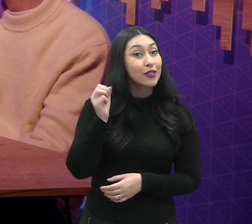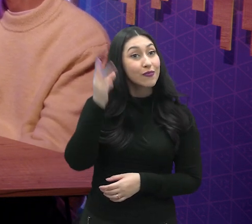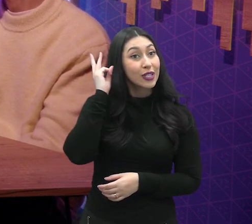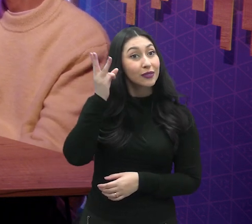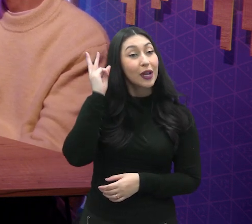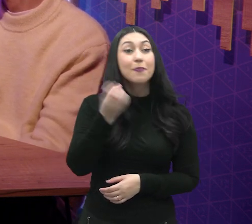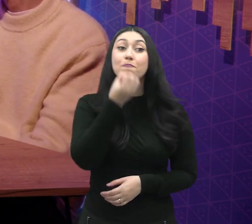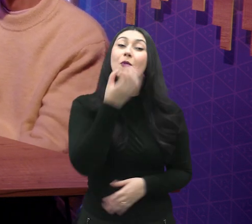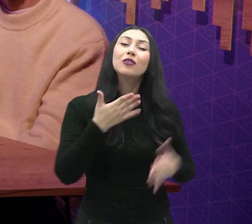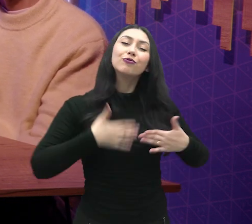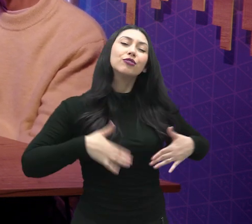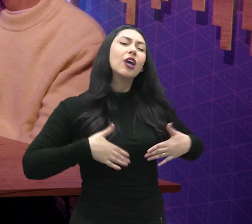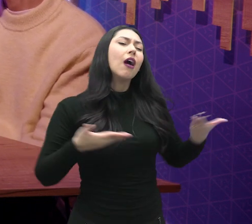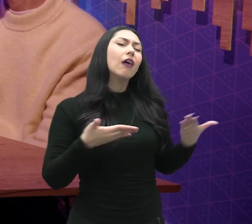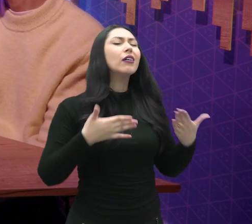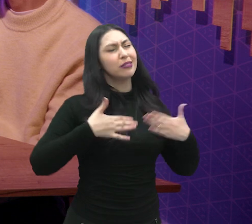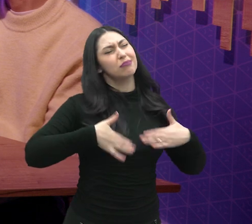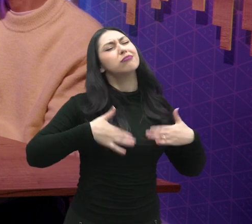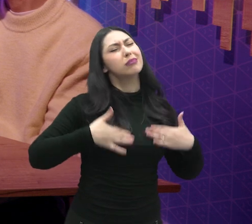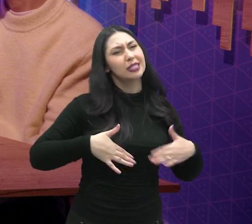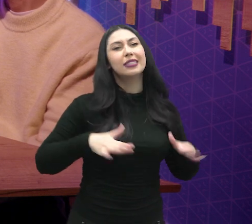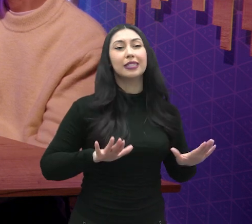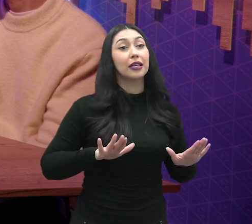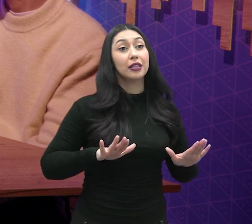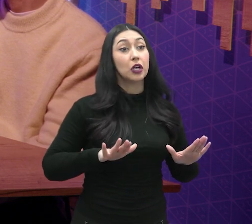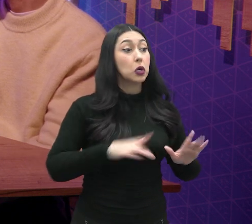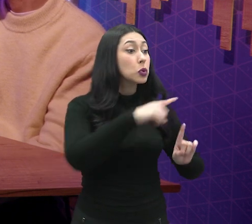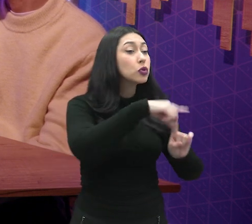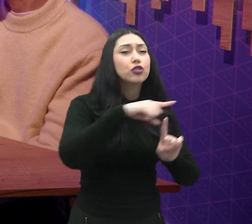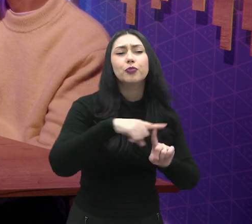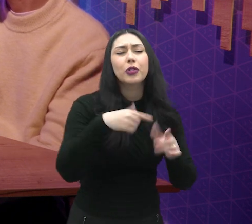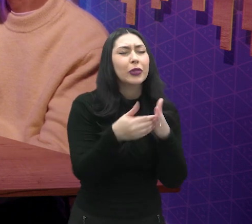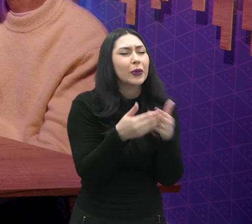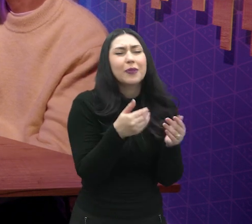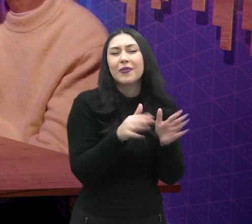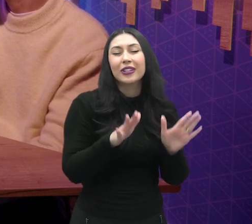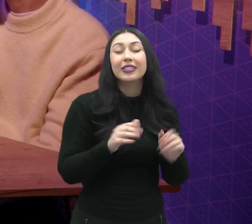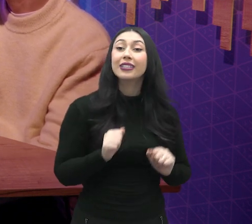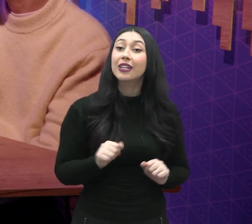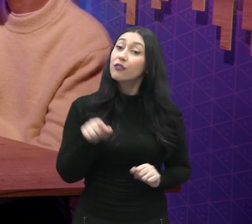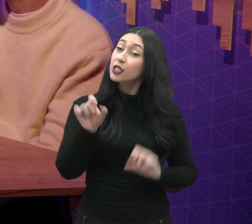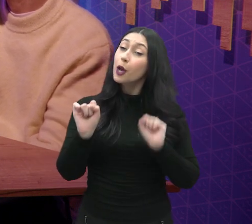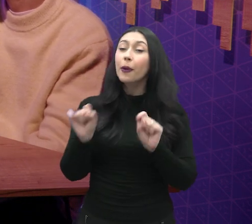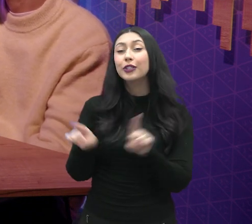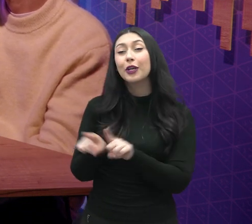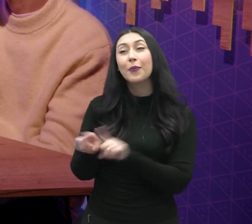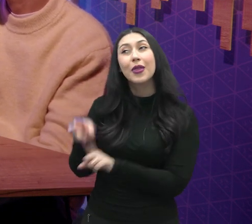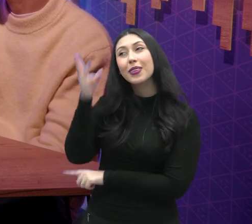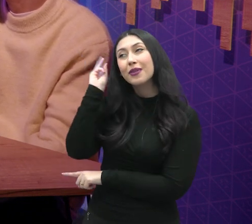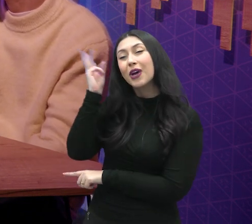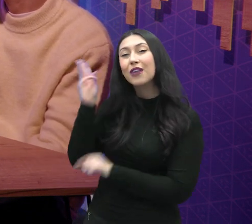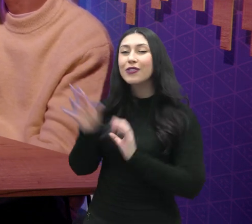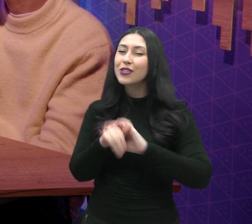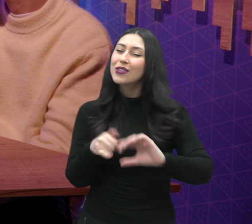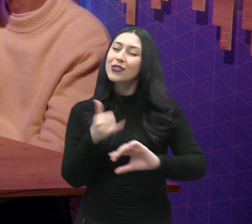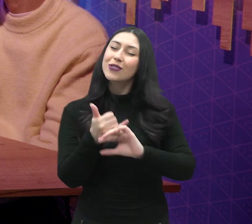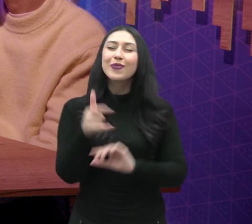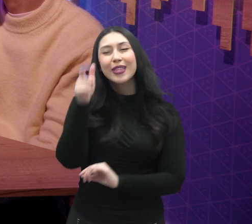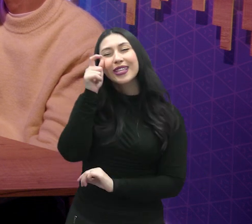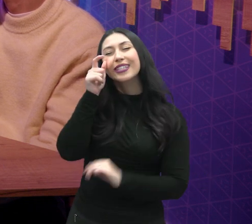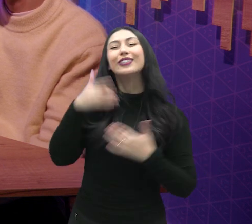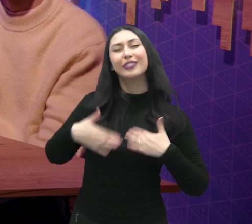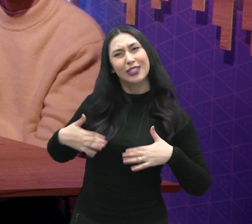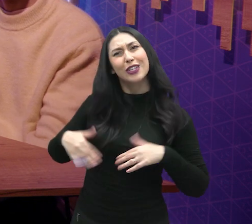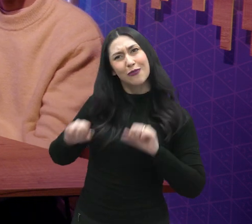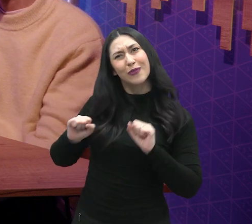bom descanso pra você também. A gente precisa descansar agora, independente de qual descanso for, né? Descansa ouvindo a gente no Spotify, no YouTube, sei lá,